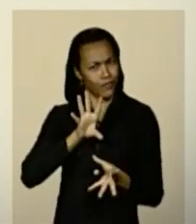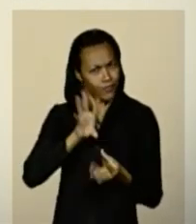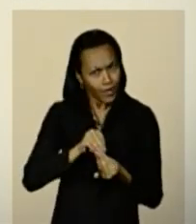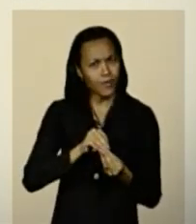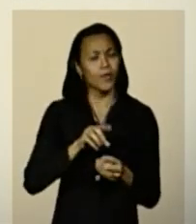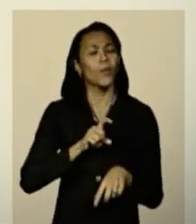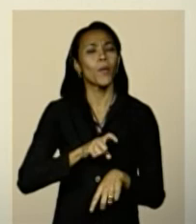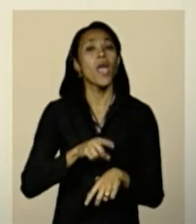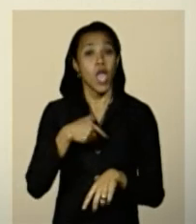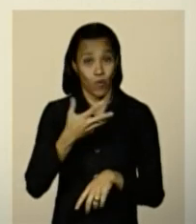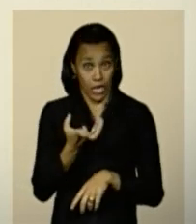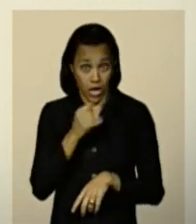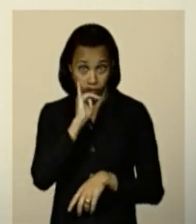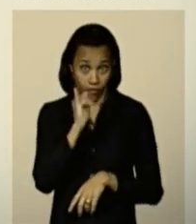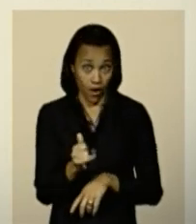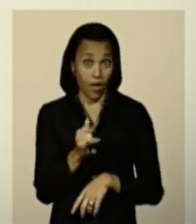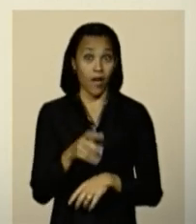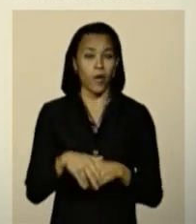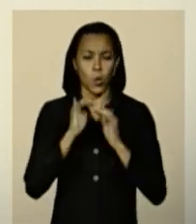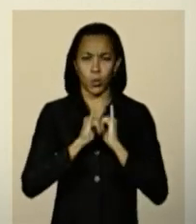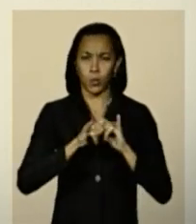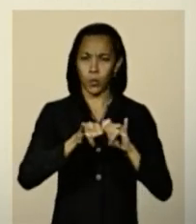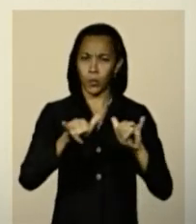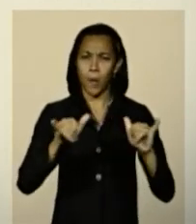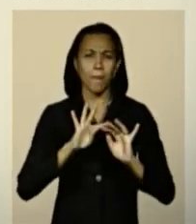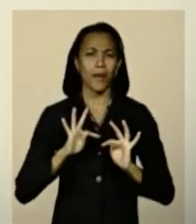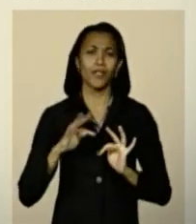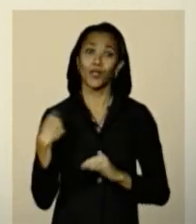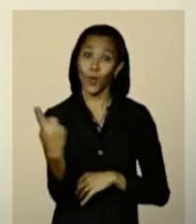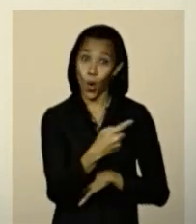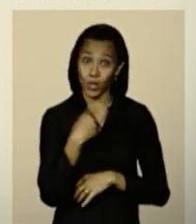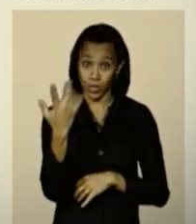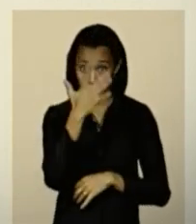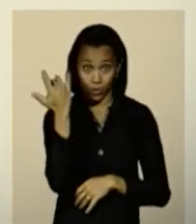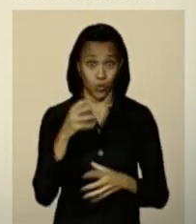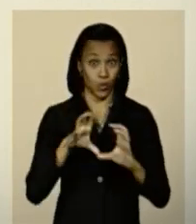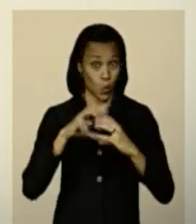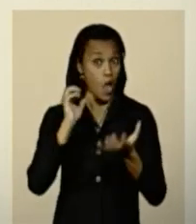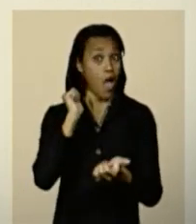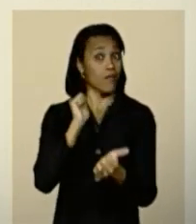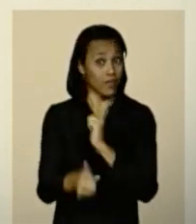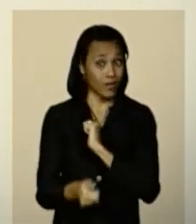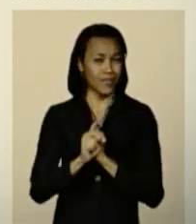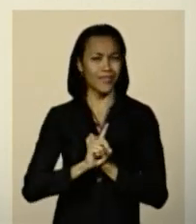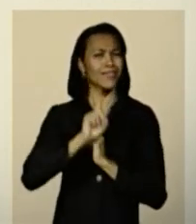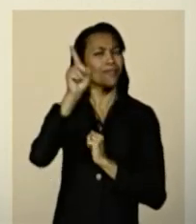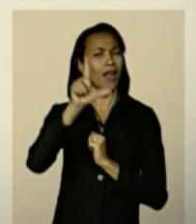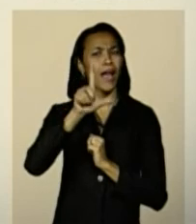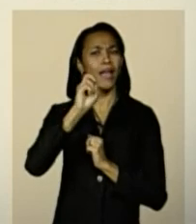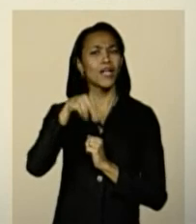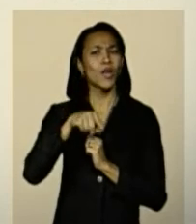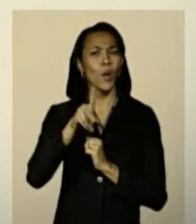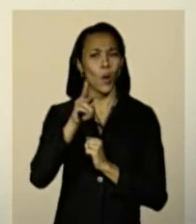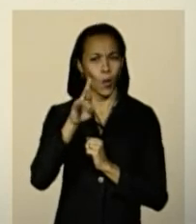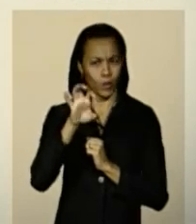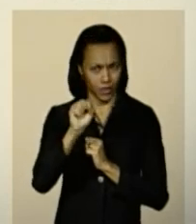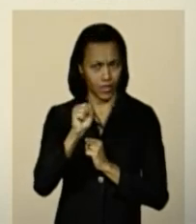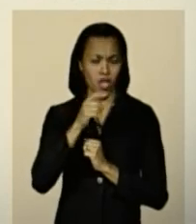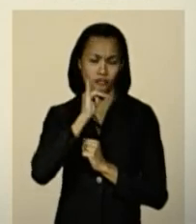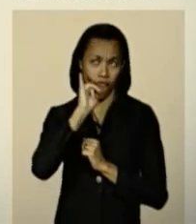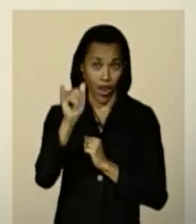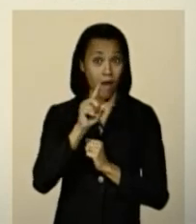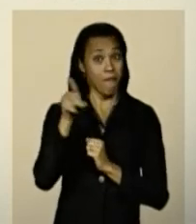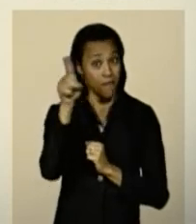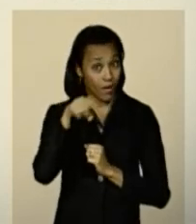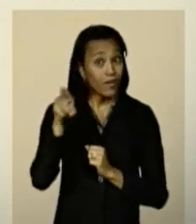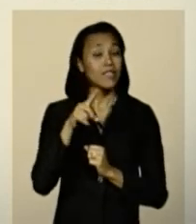o programa Max eu queria deixar uma mensagem para os nossos atletas que estão lá em Londres eu quero dizer a